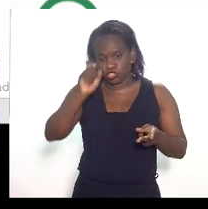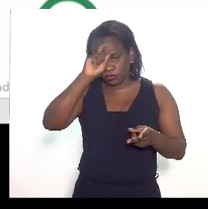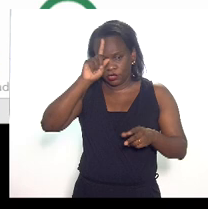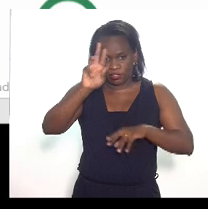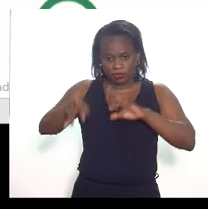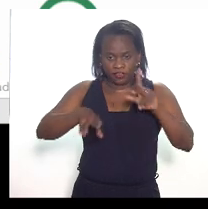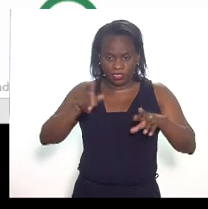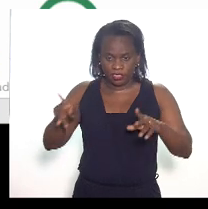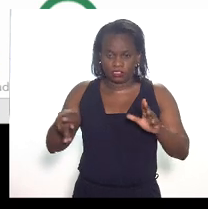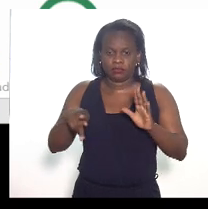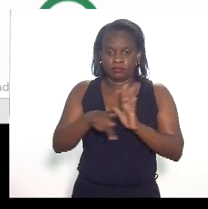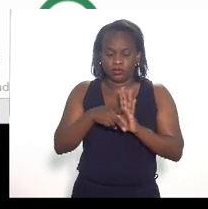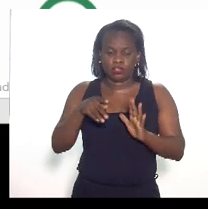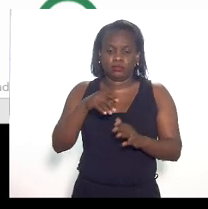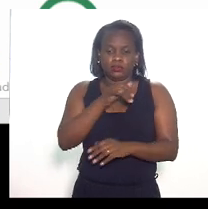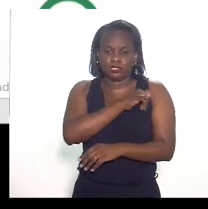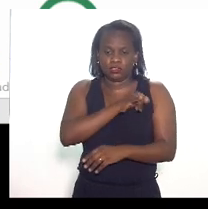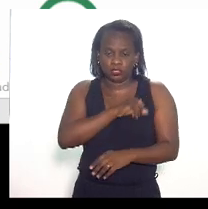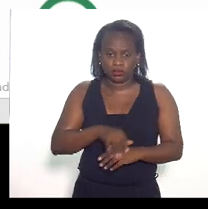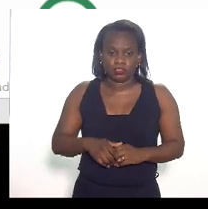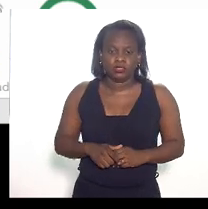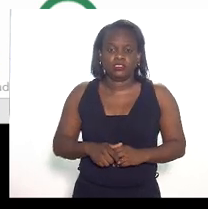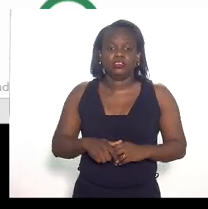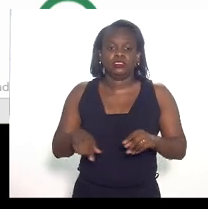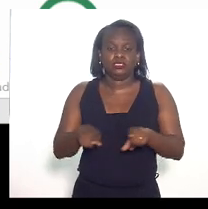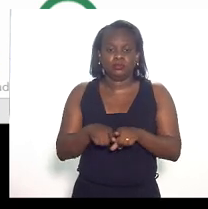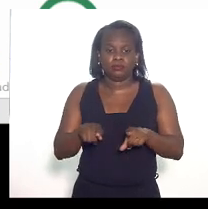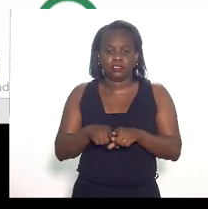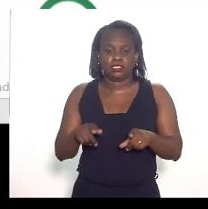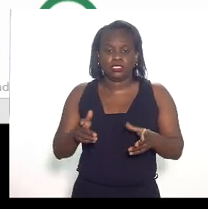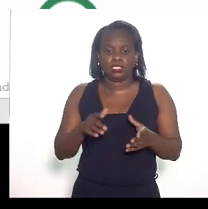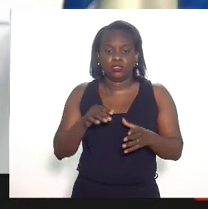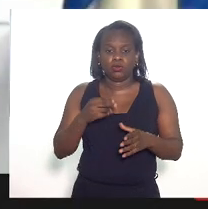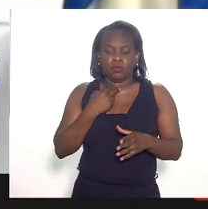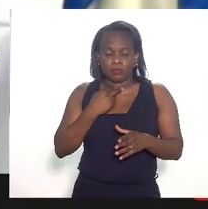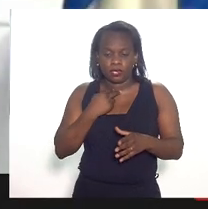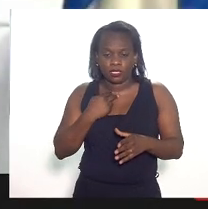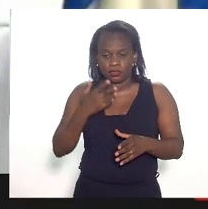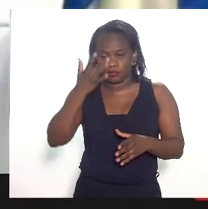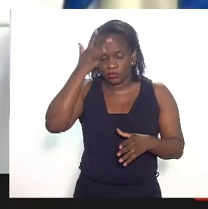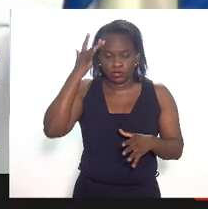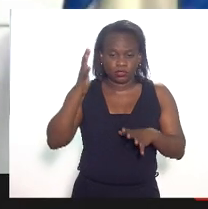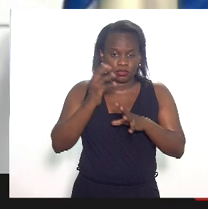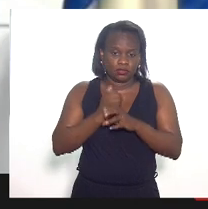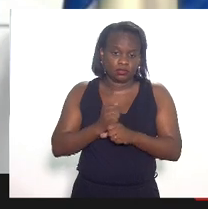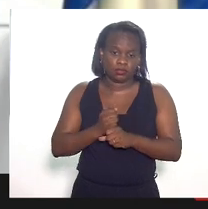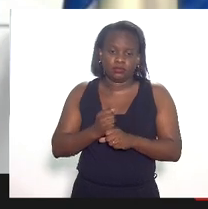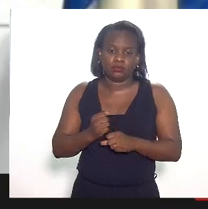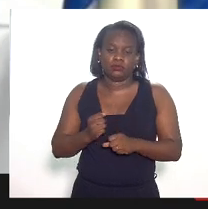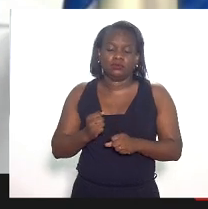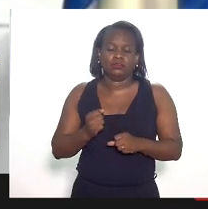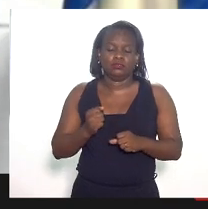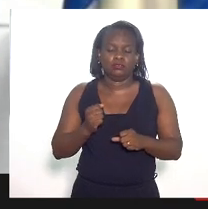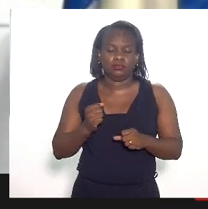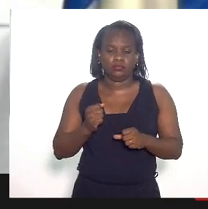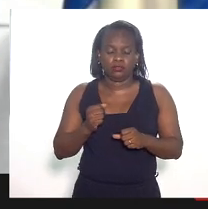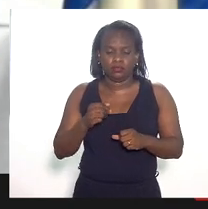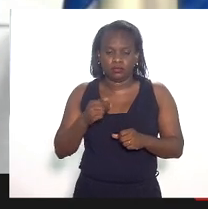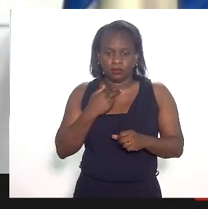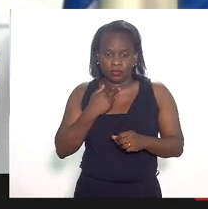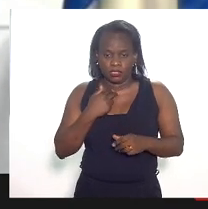hospitais públicos da cidade do Rio de Janeiro, com a taxa de ocupação operacional, com a taxa de ocupação geral e com a taxa de